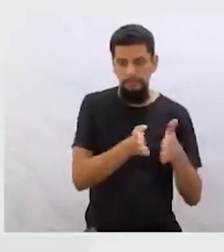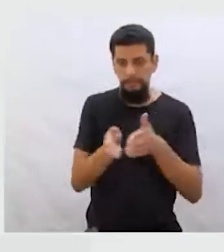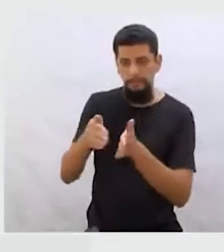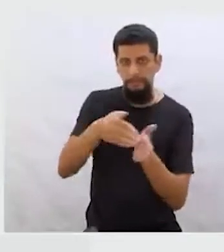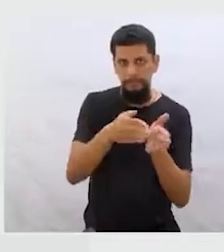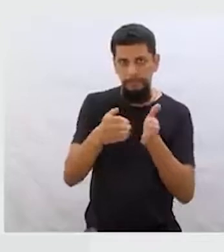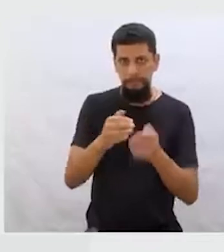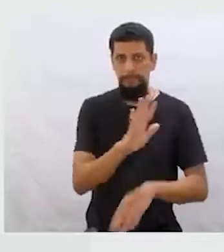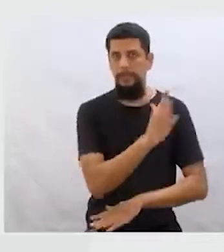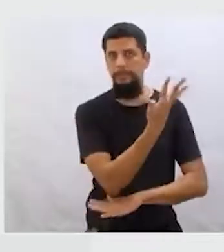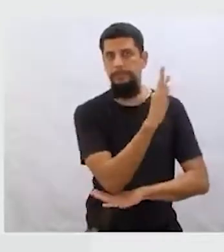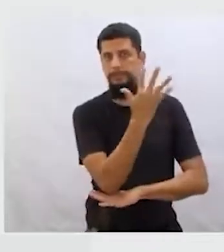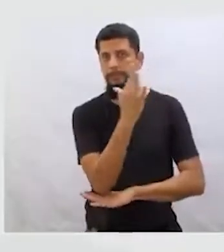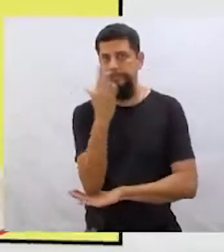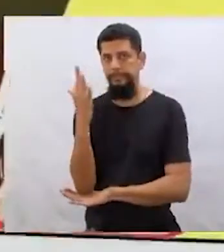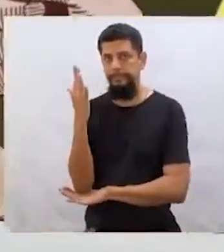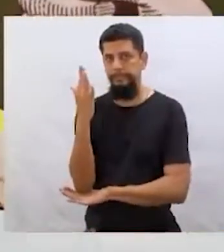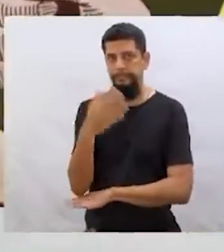caminhos.